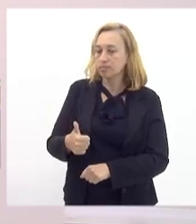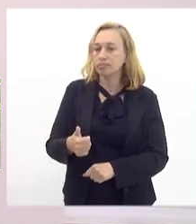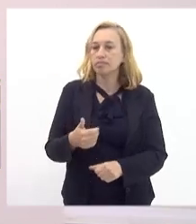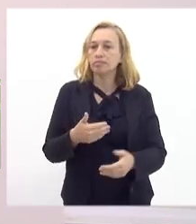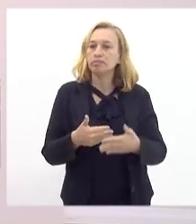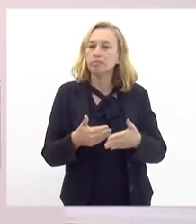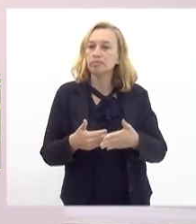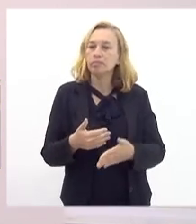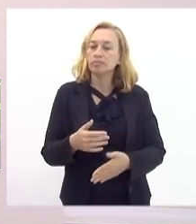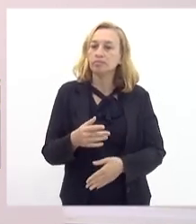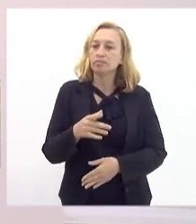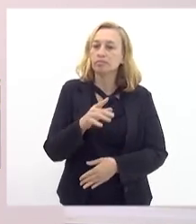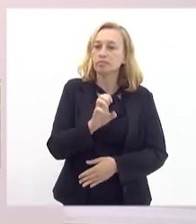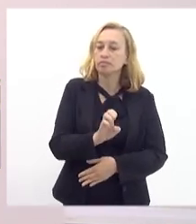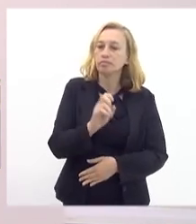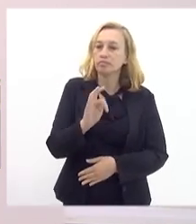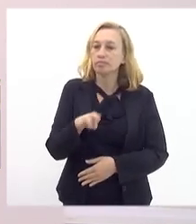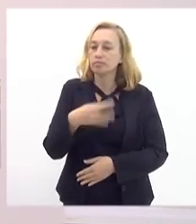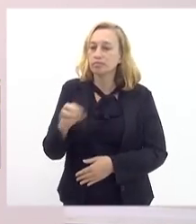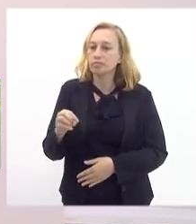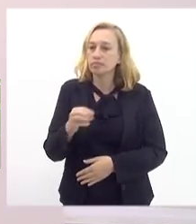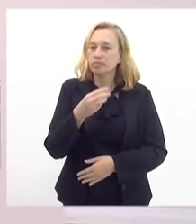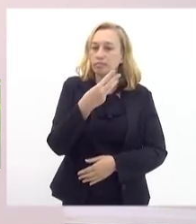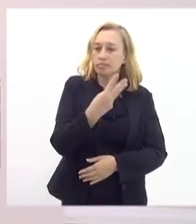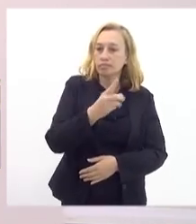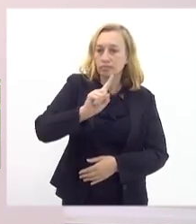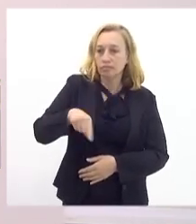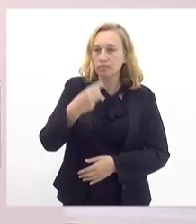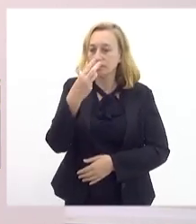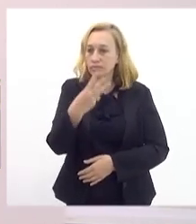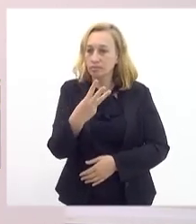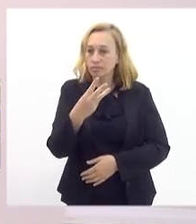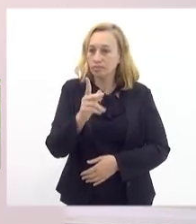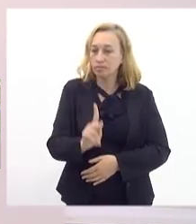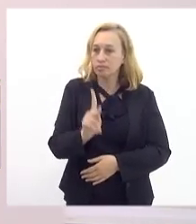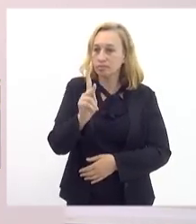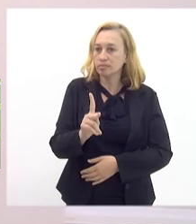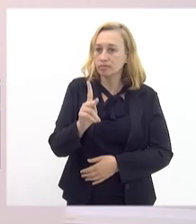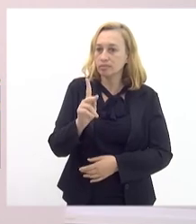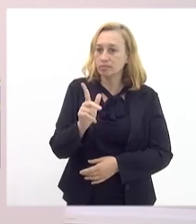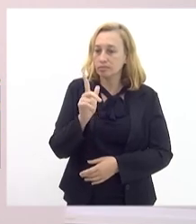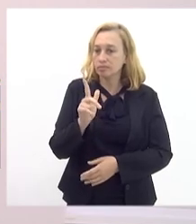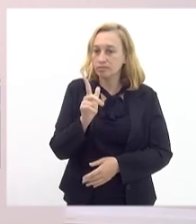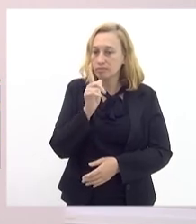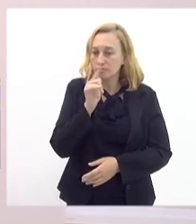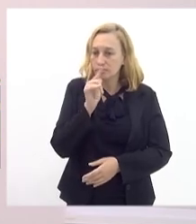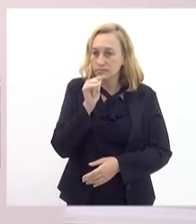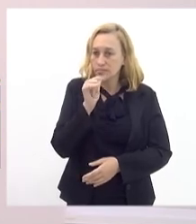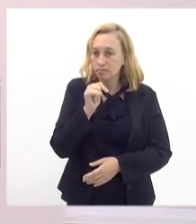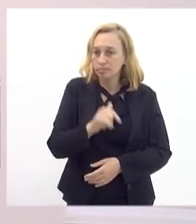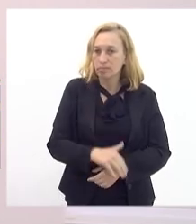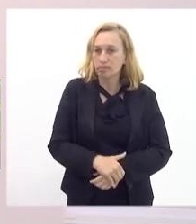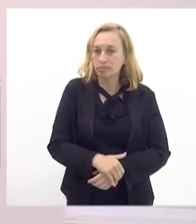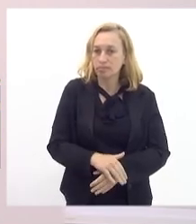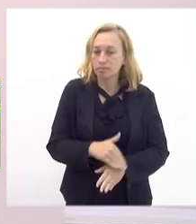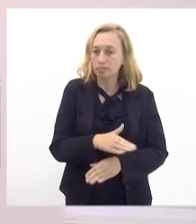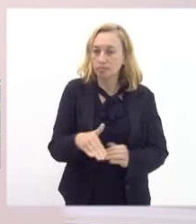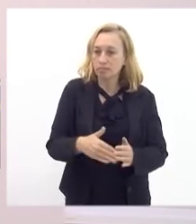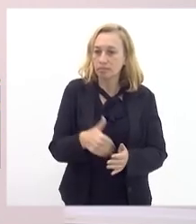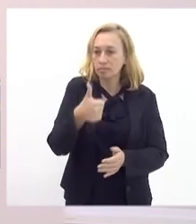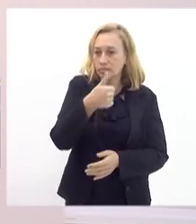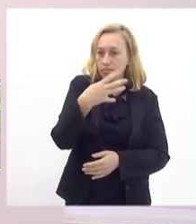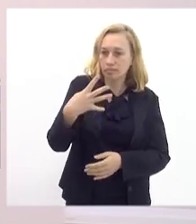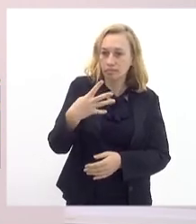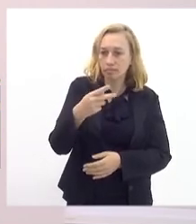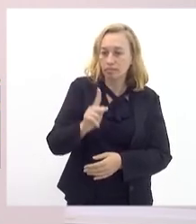questão da proximidade da subestação são 3,3 km em água e Total são 14